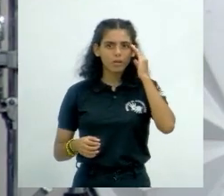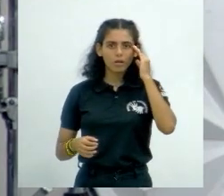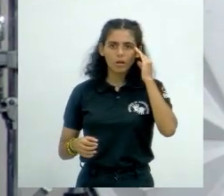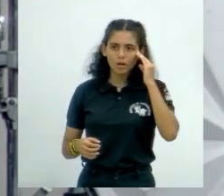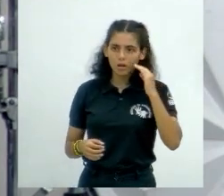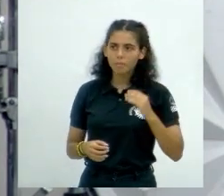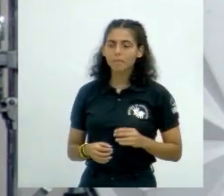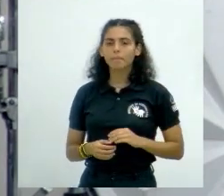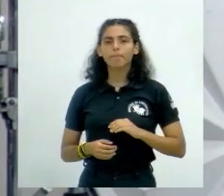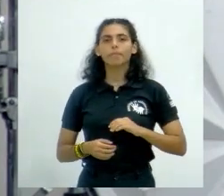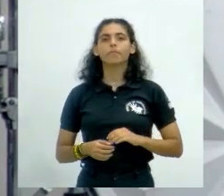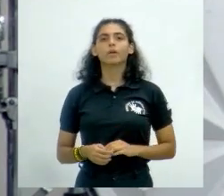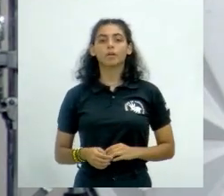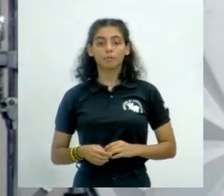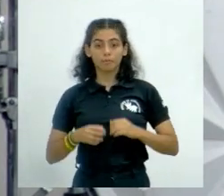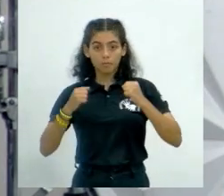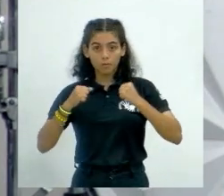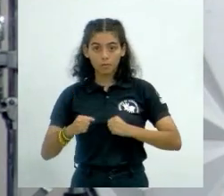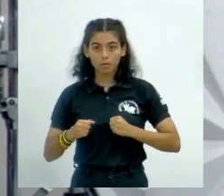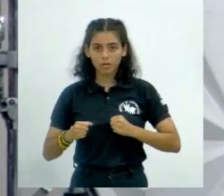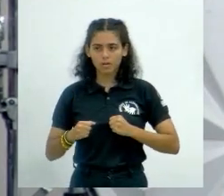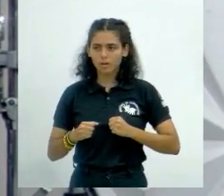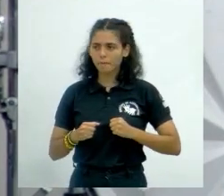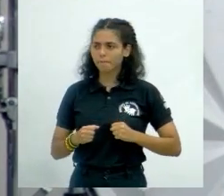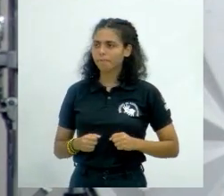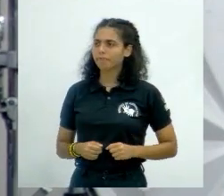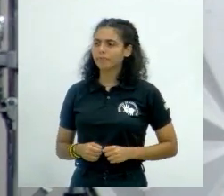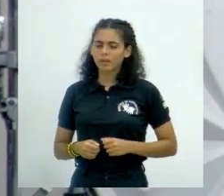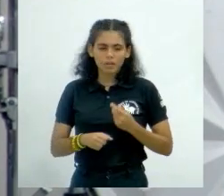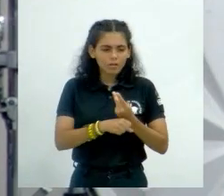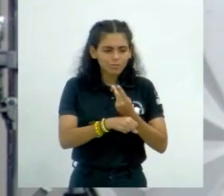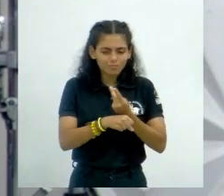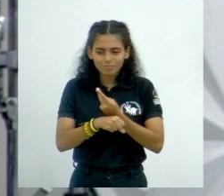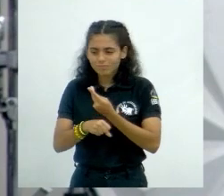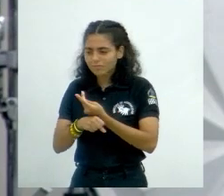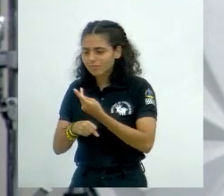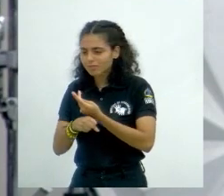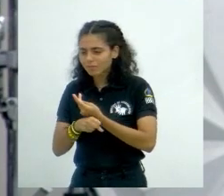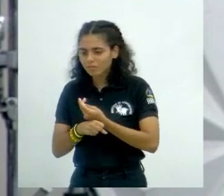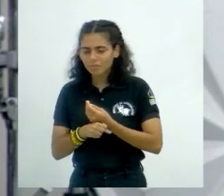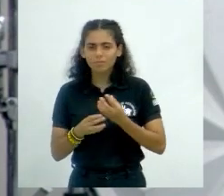reino, tá, que envolve também a sabedoria. E os dois últimos,